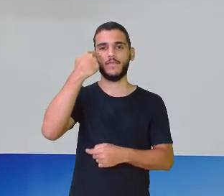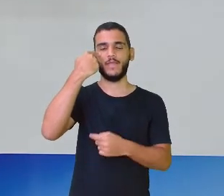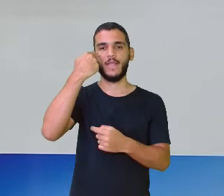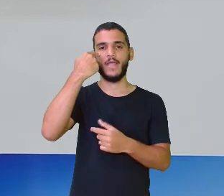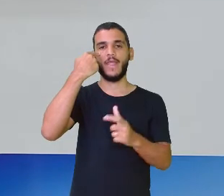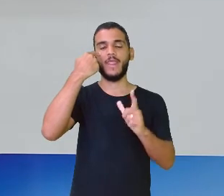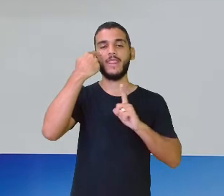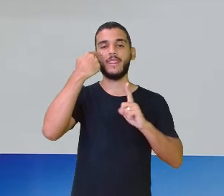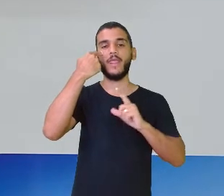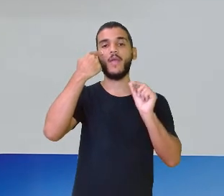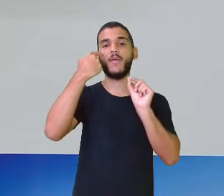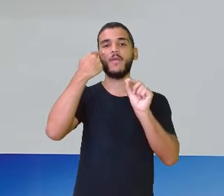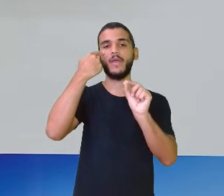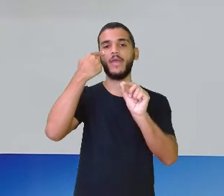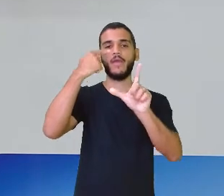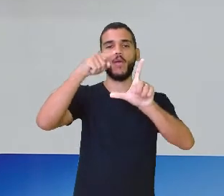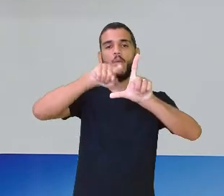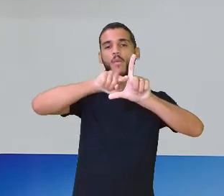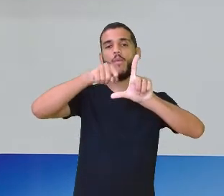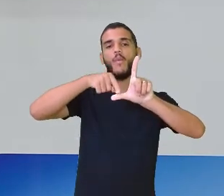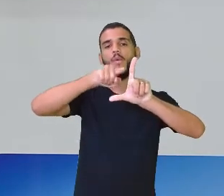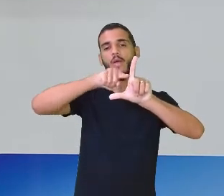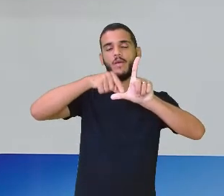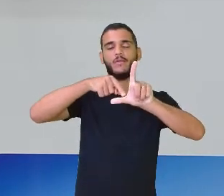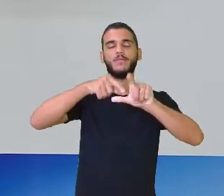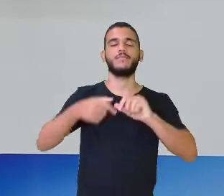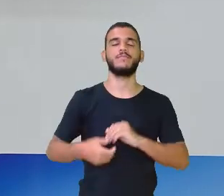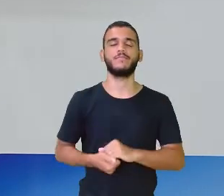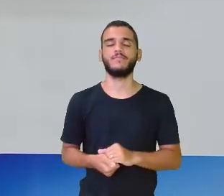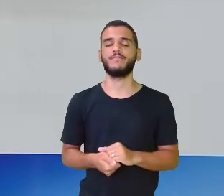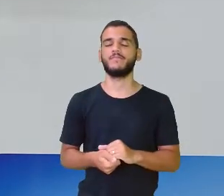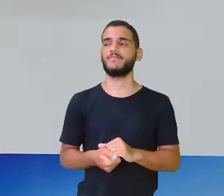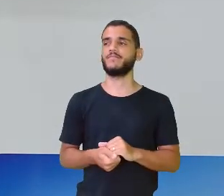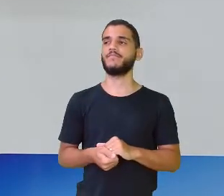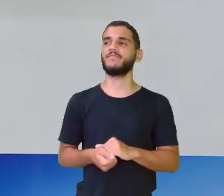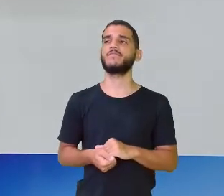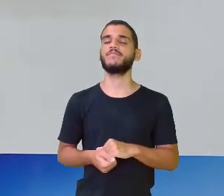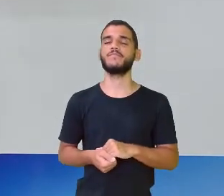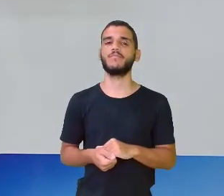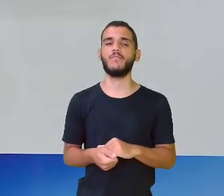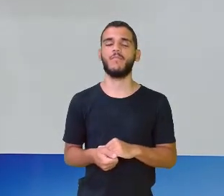Pode prestar atenção nos ponteiros. E se eu quisesse